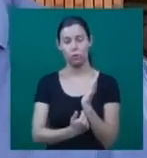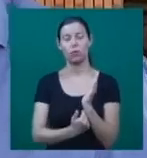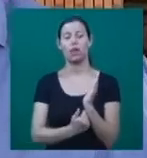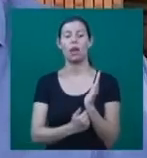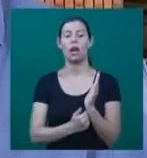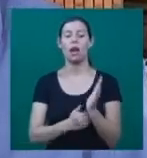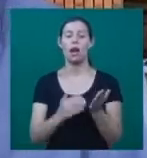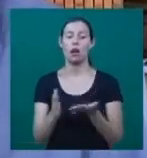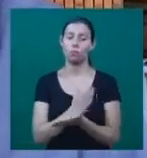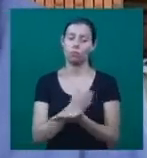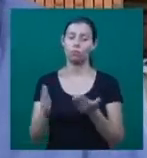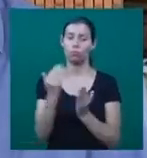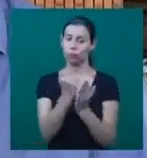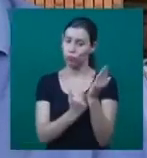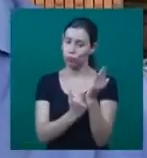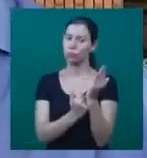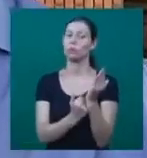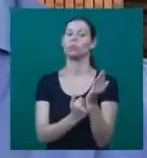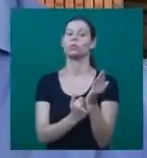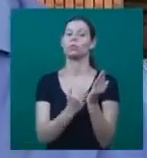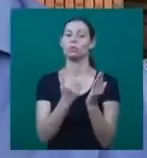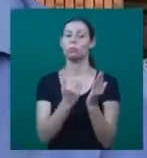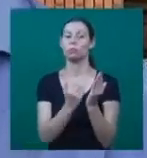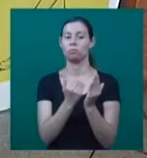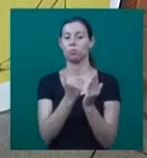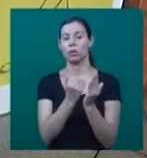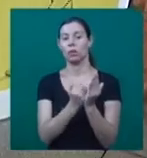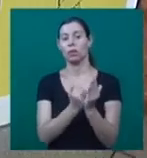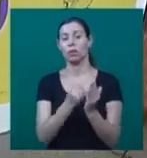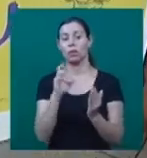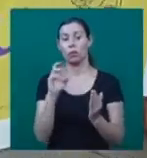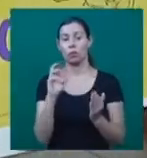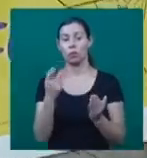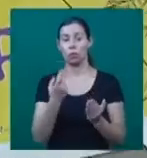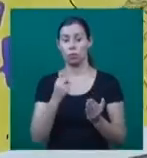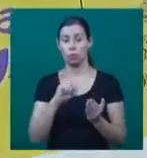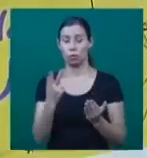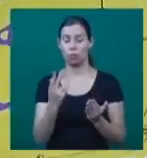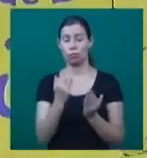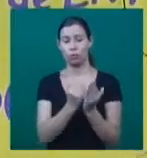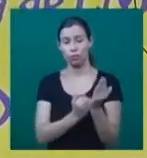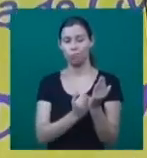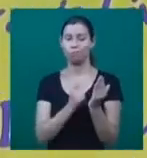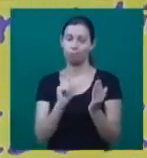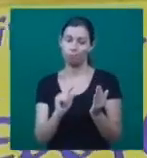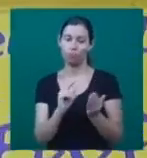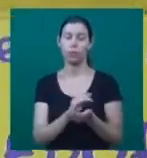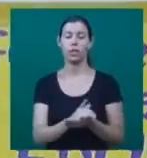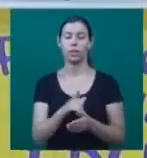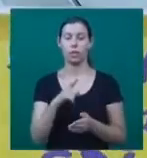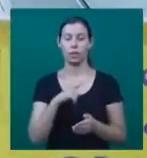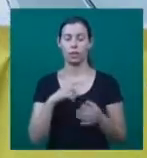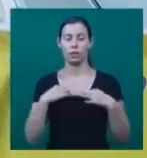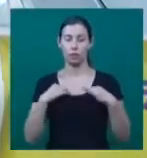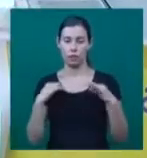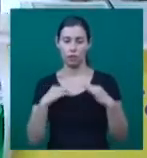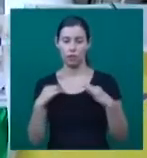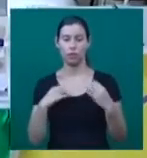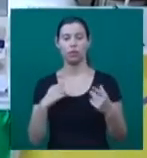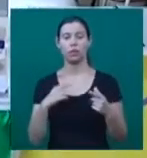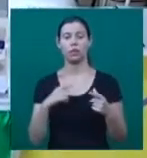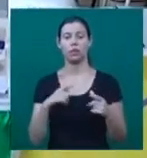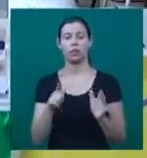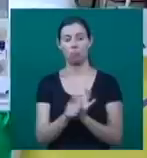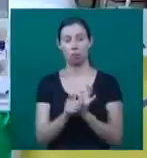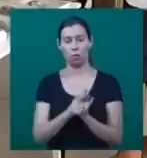mais baixo o desconto, mas todos os livros sendo vendidos com desconto. Também camiseta, bloquinho, né, com marca